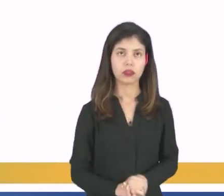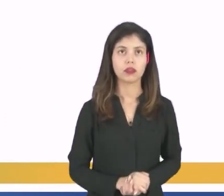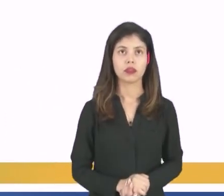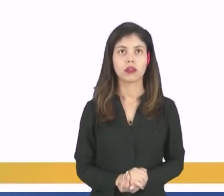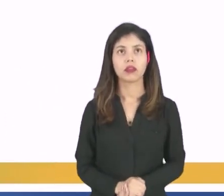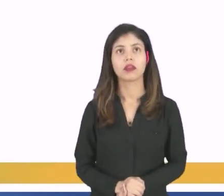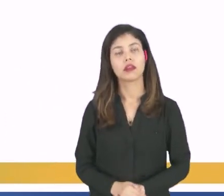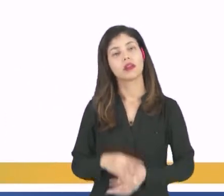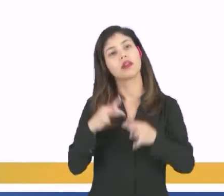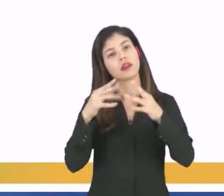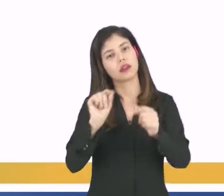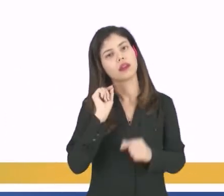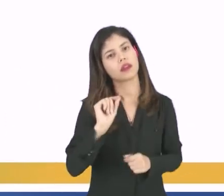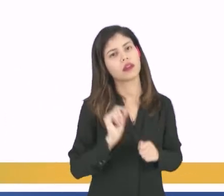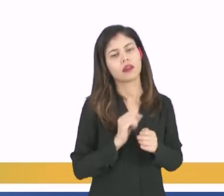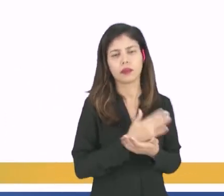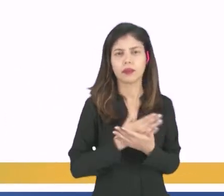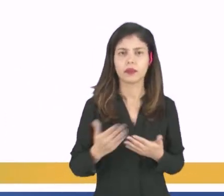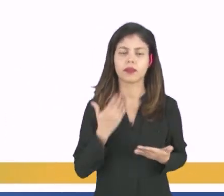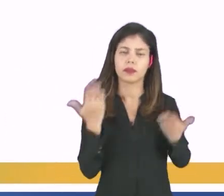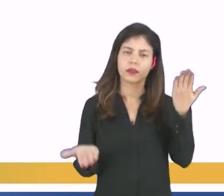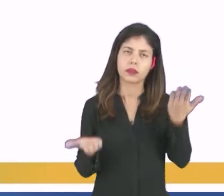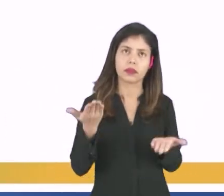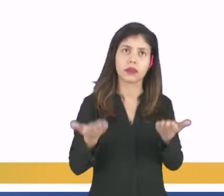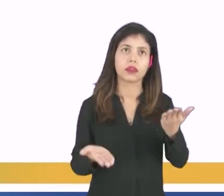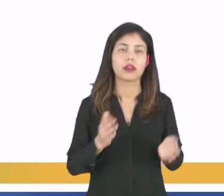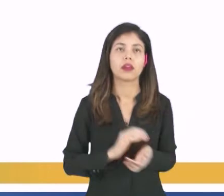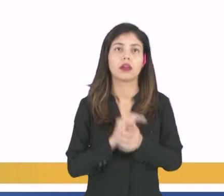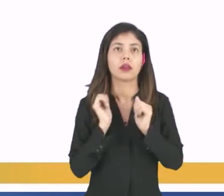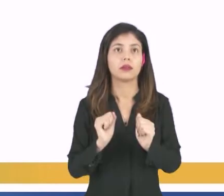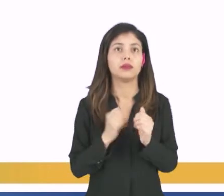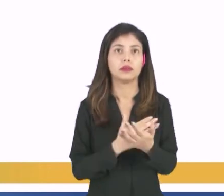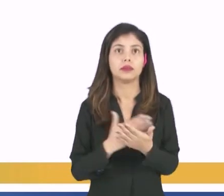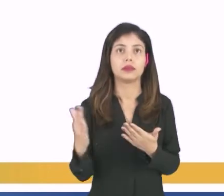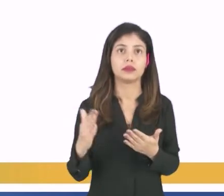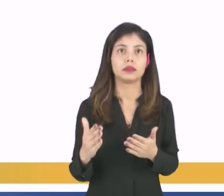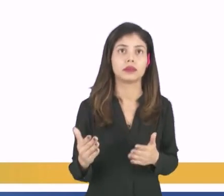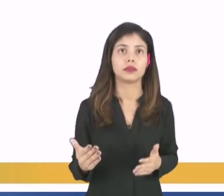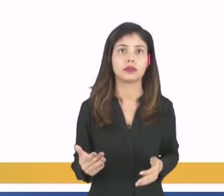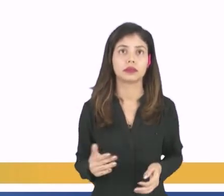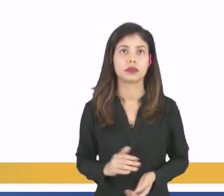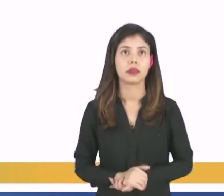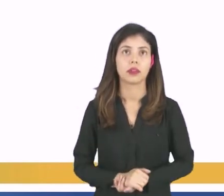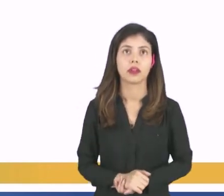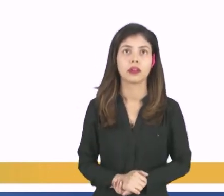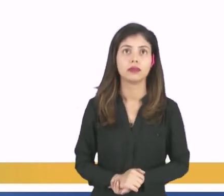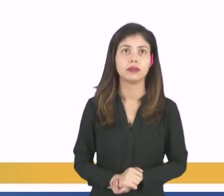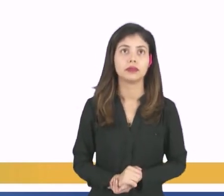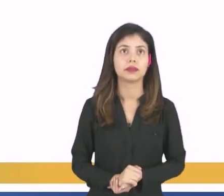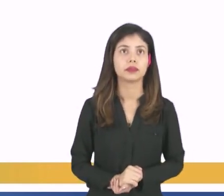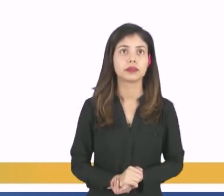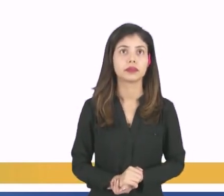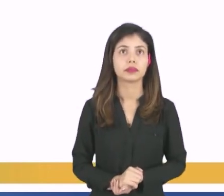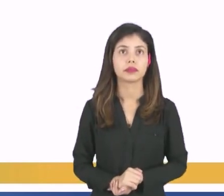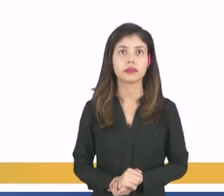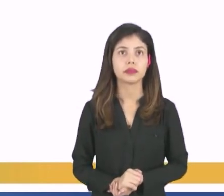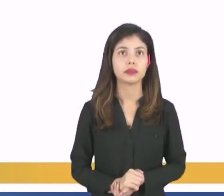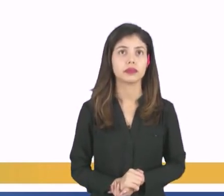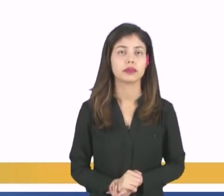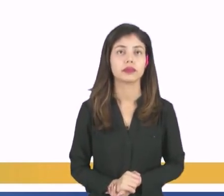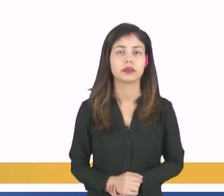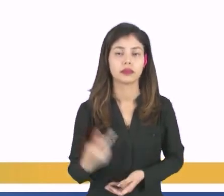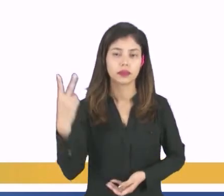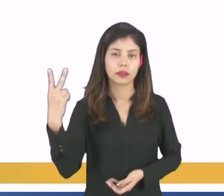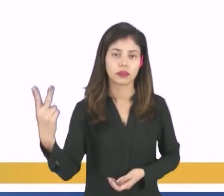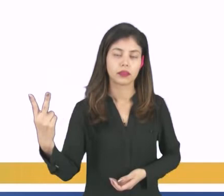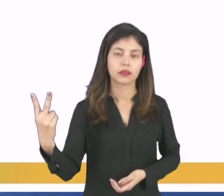2. Então, quem que a gente vai iniciar o balanceamento? Ó, a gente pode começar pelo cloro. Então, o cloro no lado